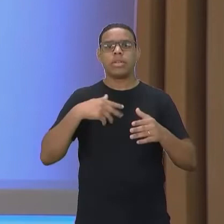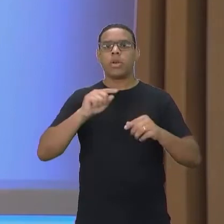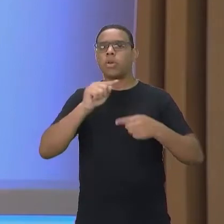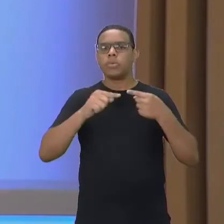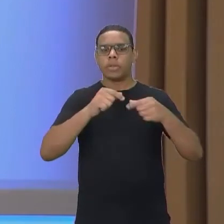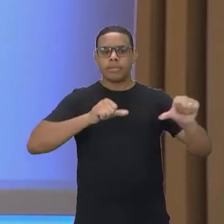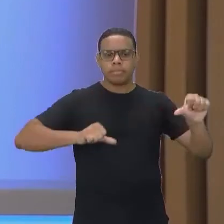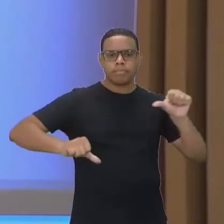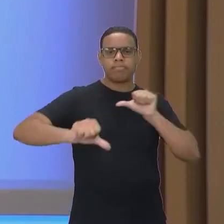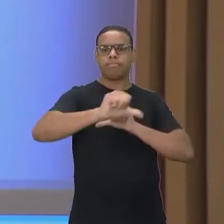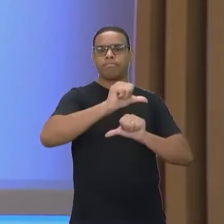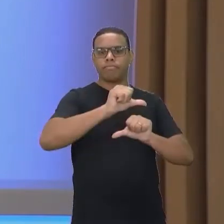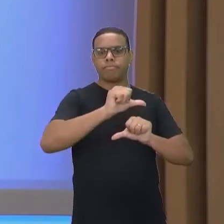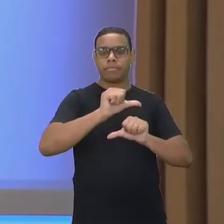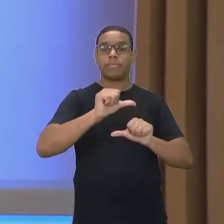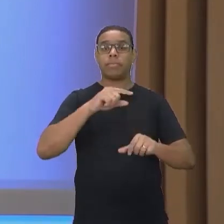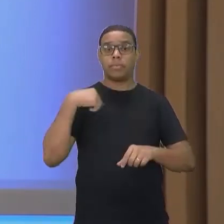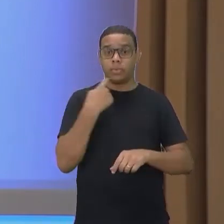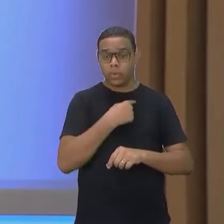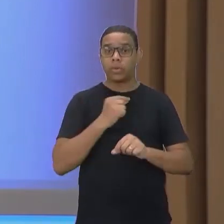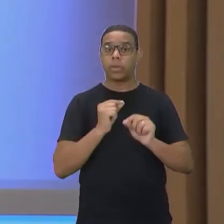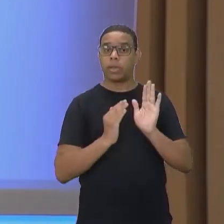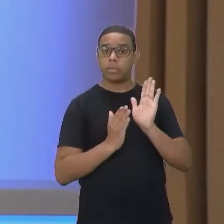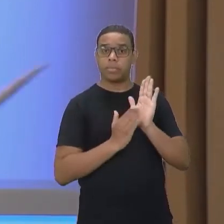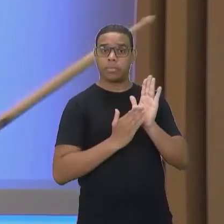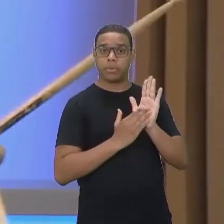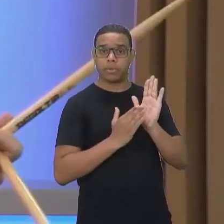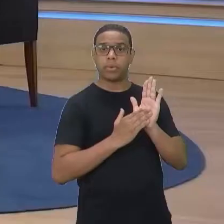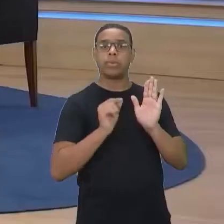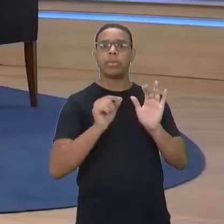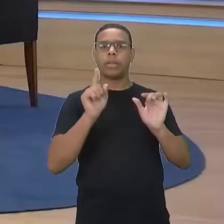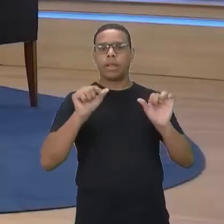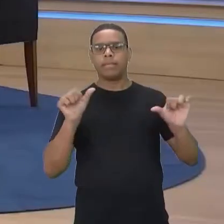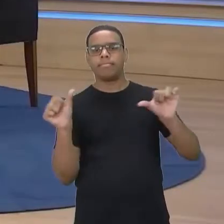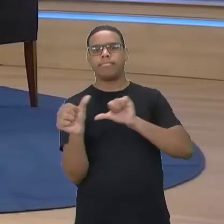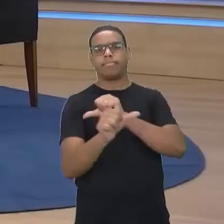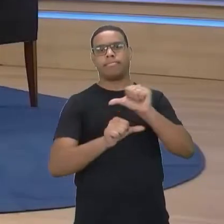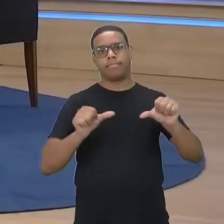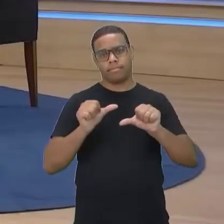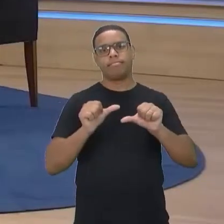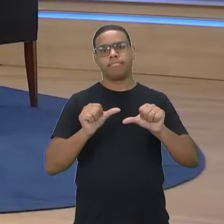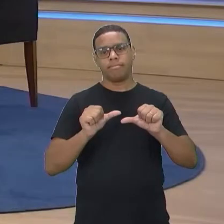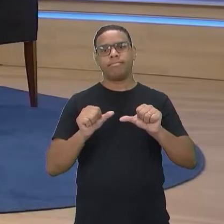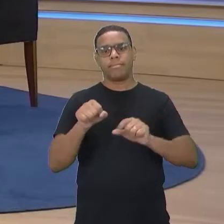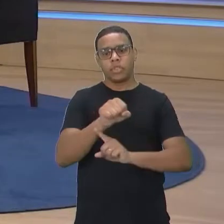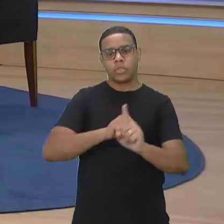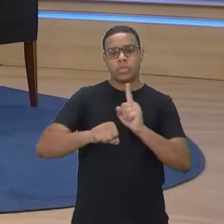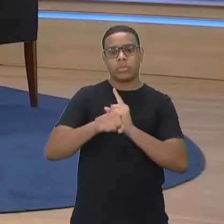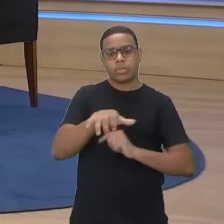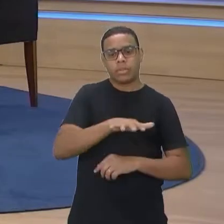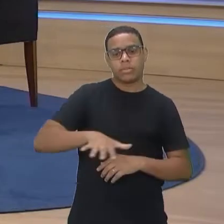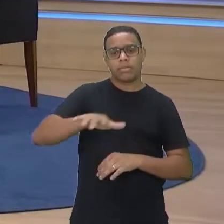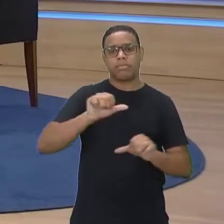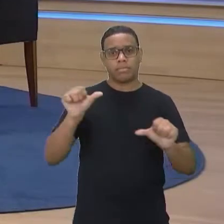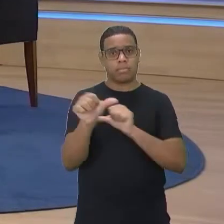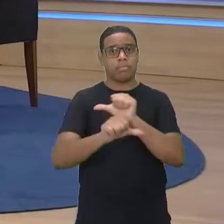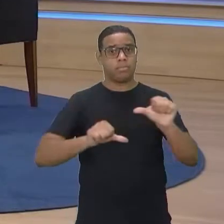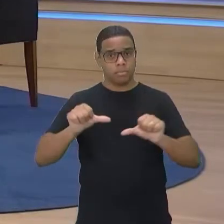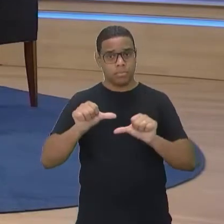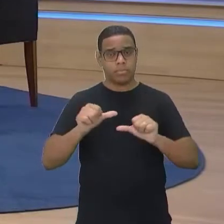deslocamento mesmo, né? Então, a gente está propondo uma mudança, né? E uma mudança social a gente pode, sim,